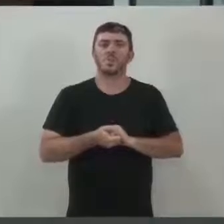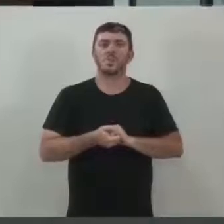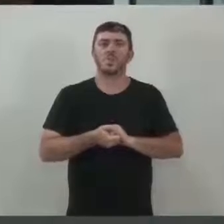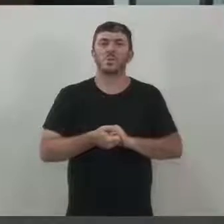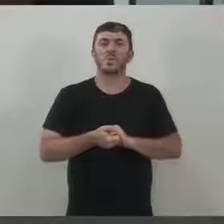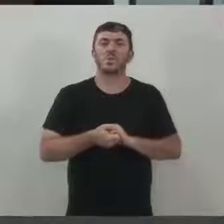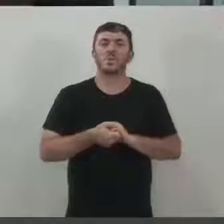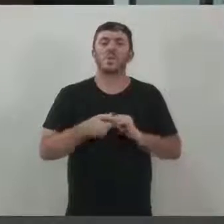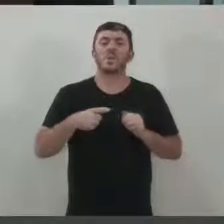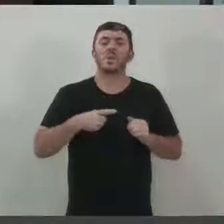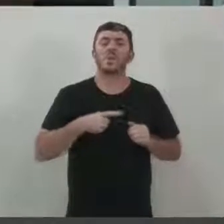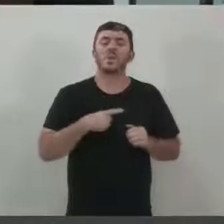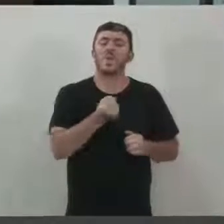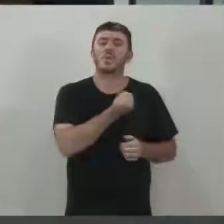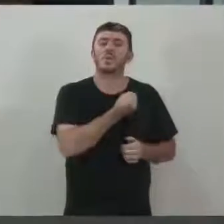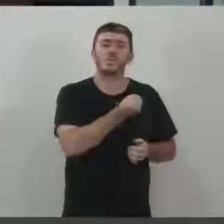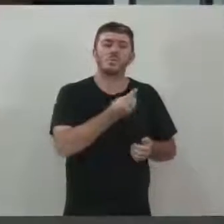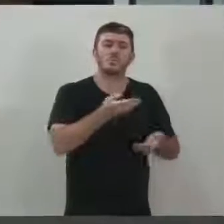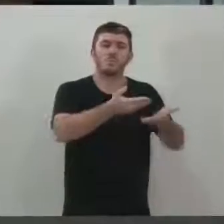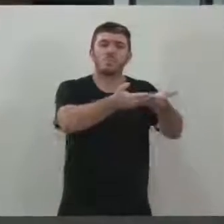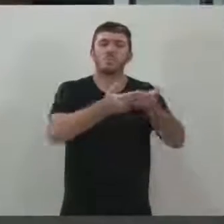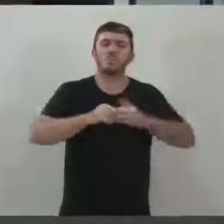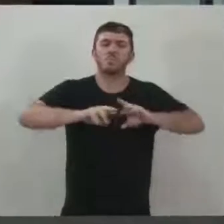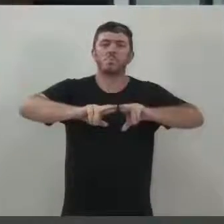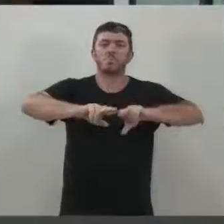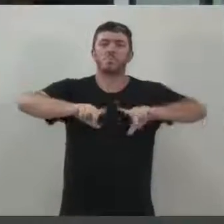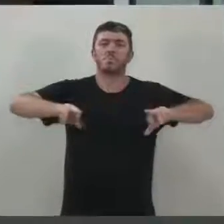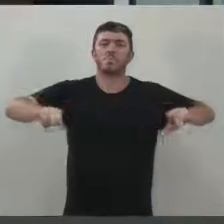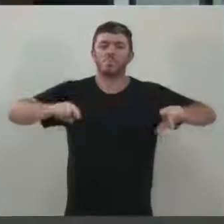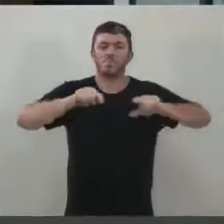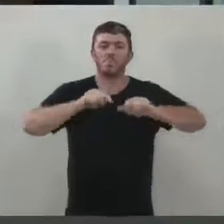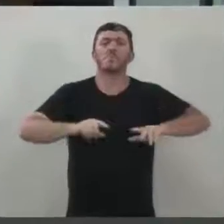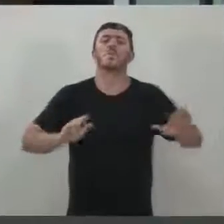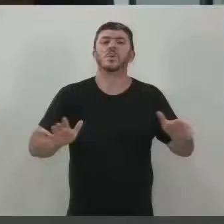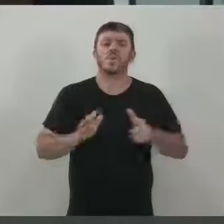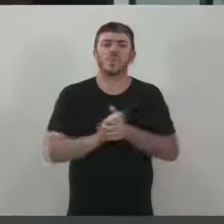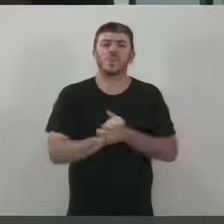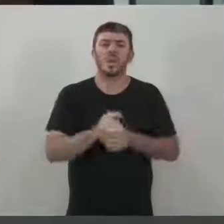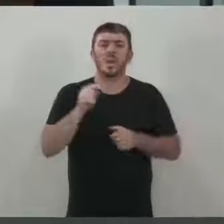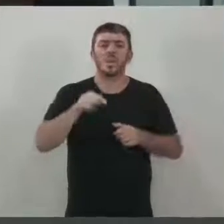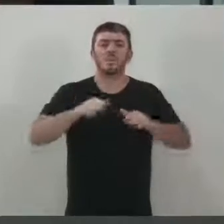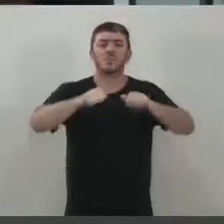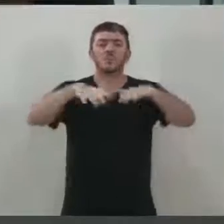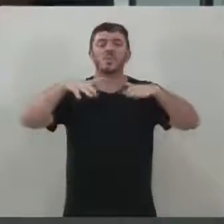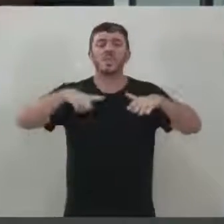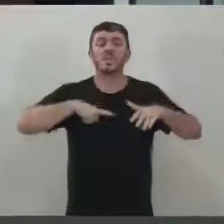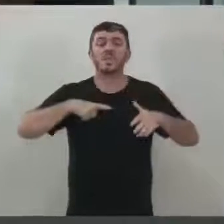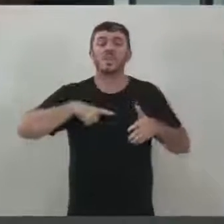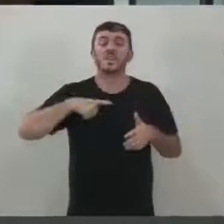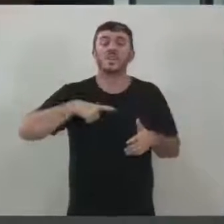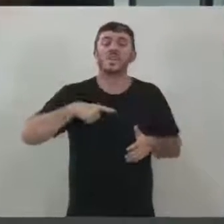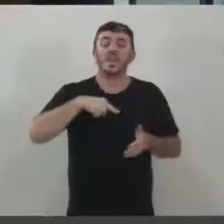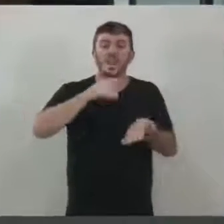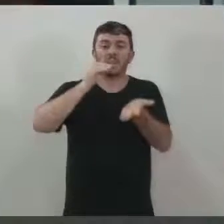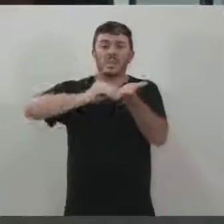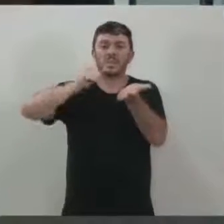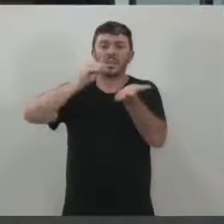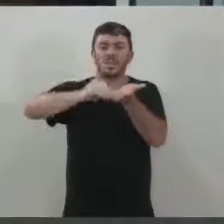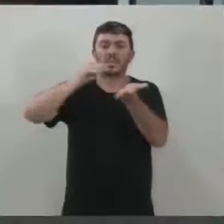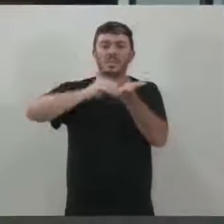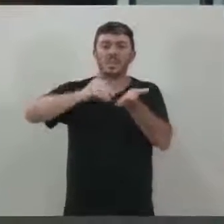Expedientes recebidos diversos. Comunicamos aos senhores vereadores que as demais correspondentes tiveram recebido diversos para esta sessão, enquanto se à disposição